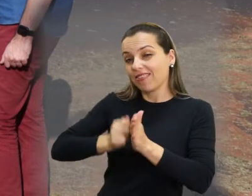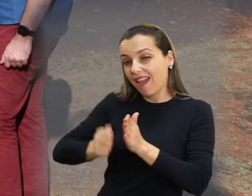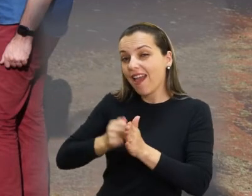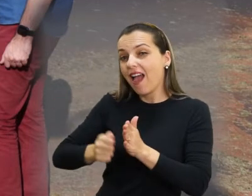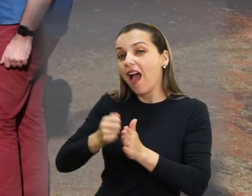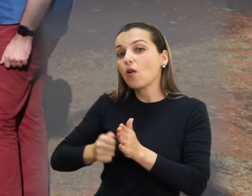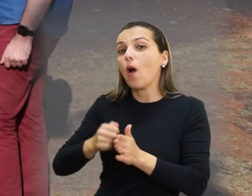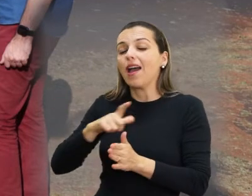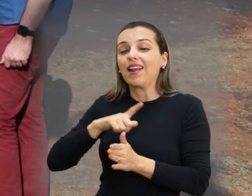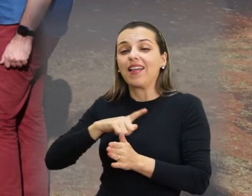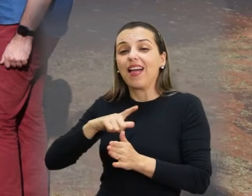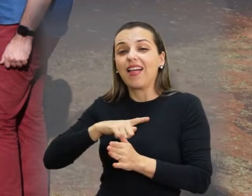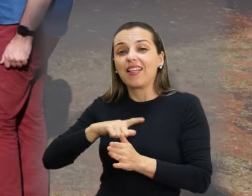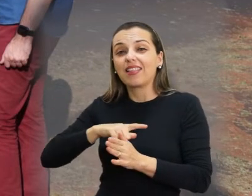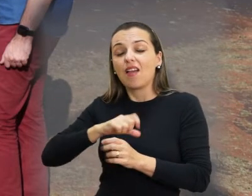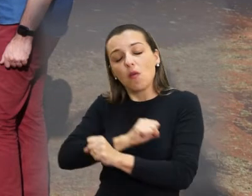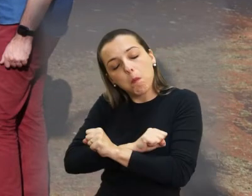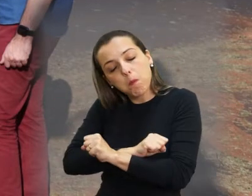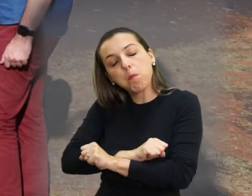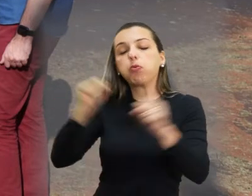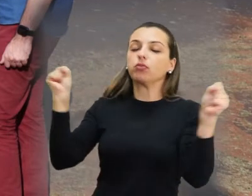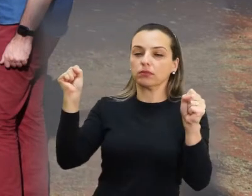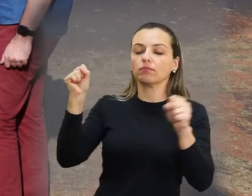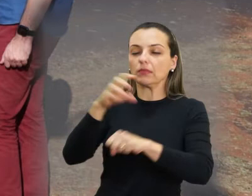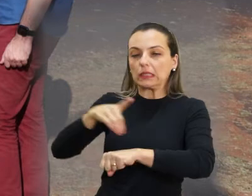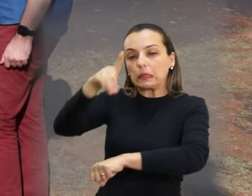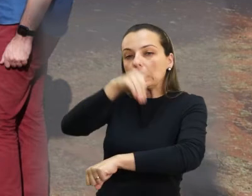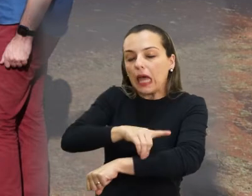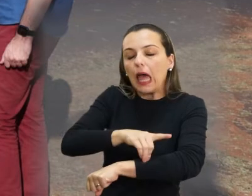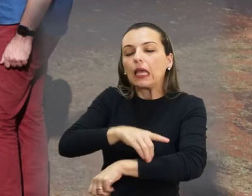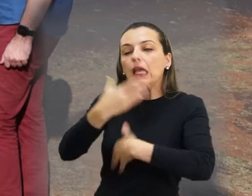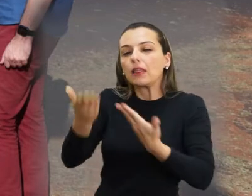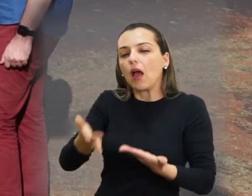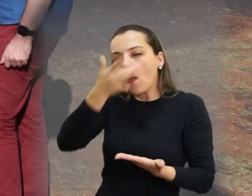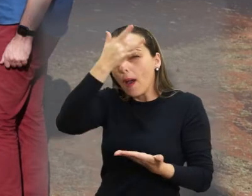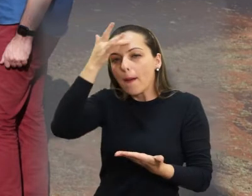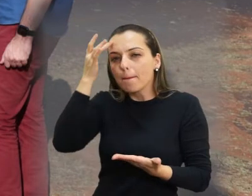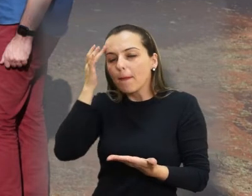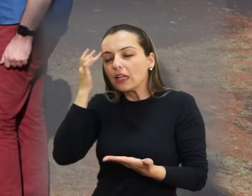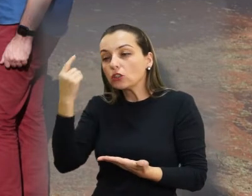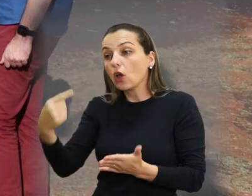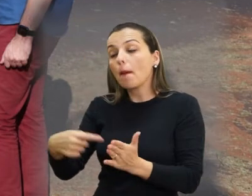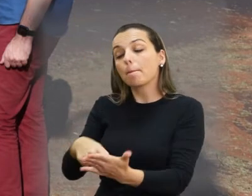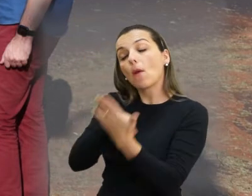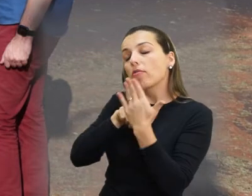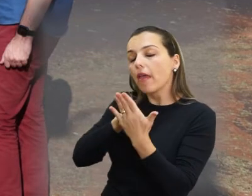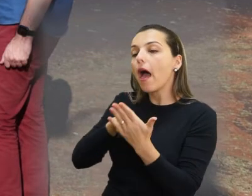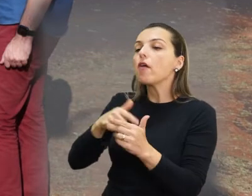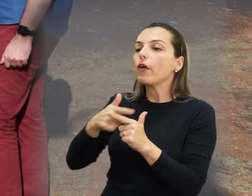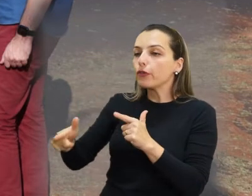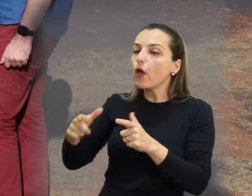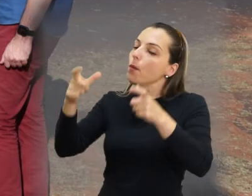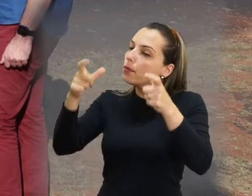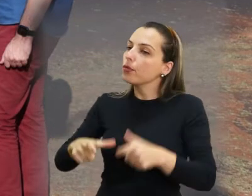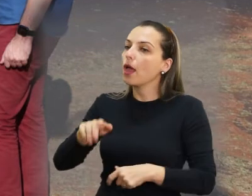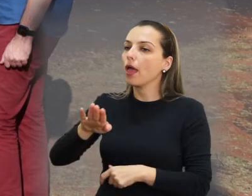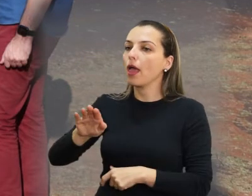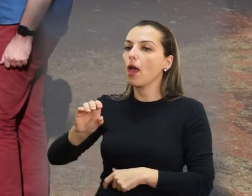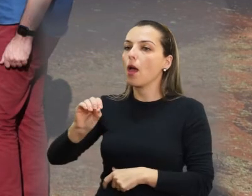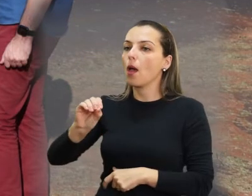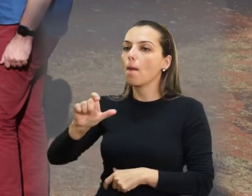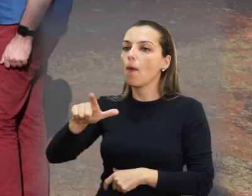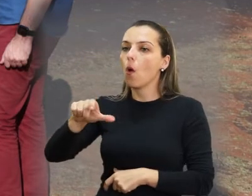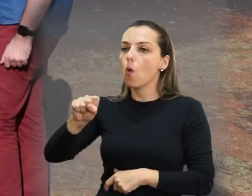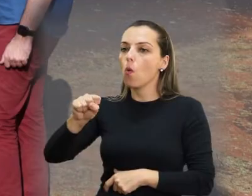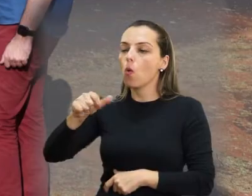né? Infelizmente, que teve muitos casos de dengue. Então, assim, as pessoas mandavam pra gente, ó, o bolsão tal tá com uma caçamba cheia d'água.